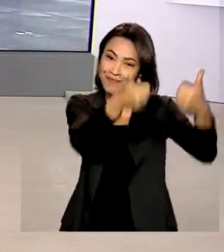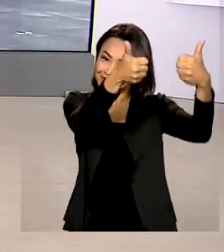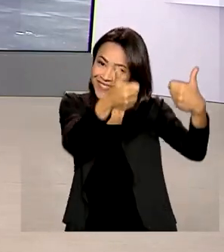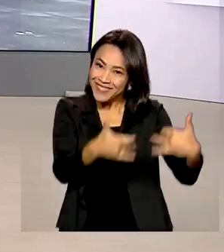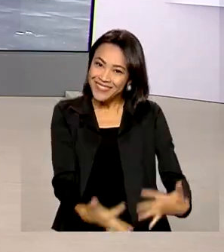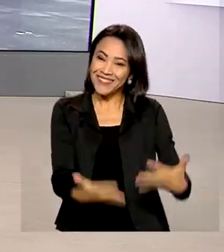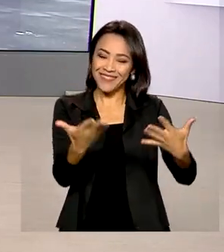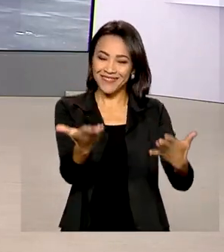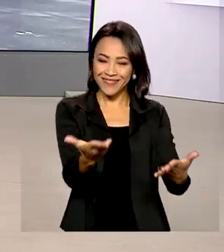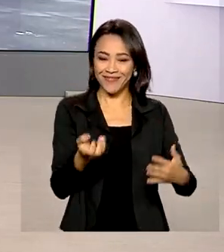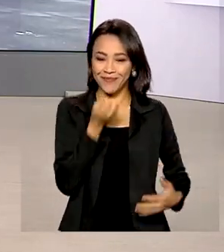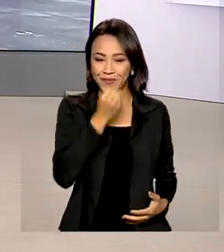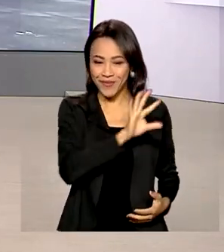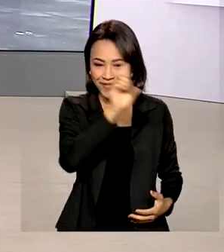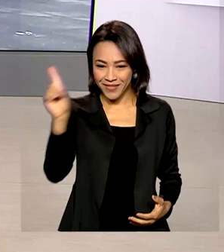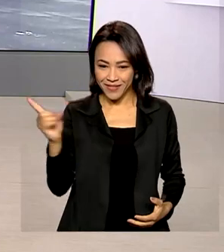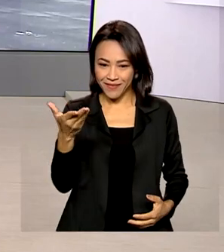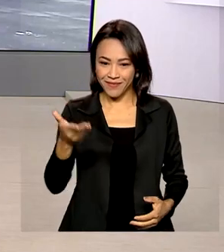gente. Cláudia, bom dia.